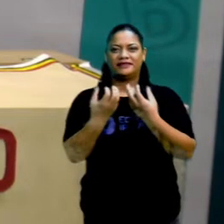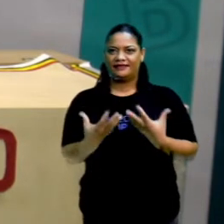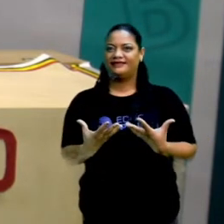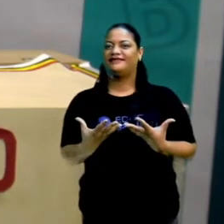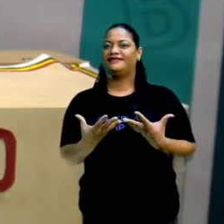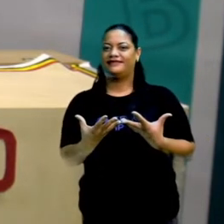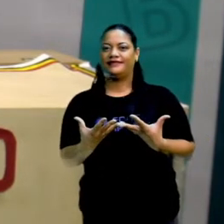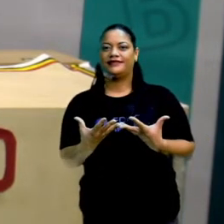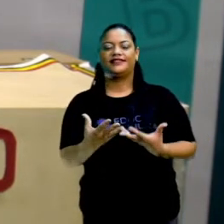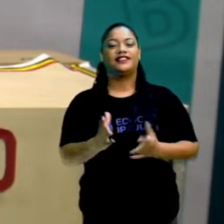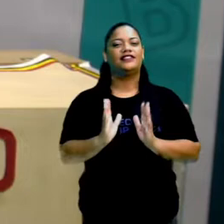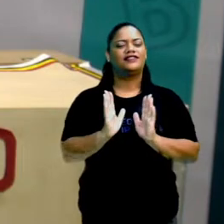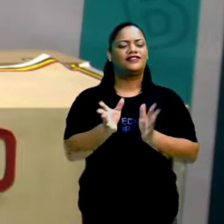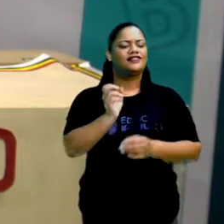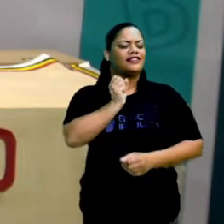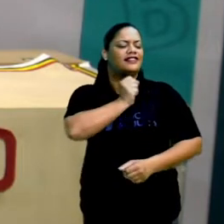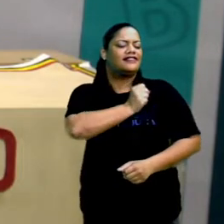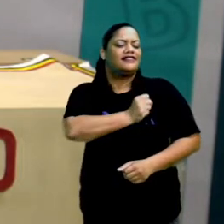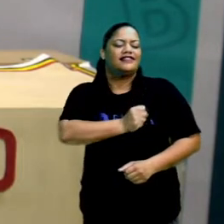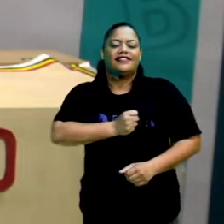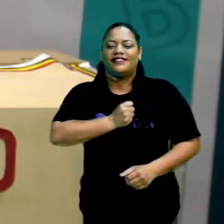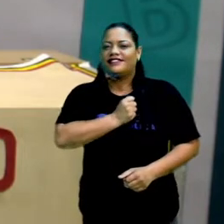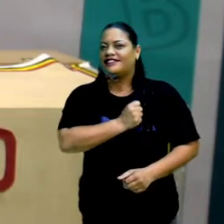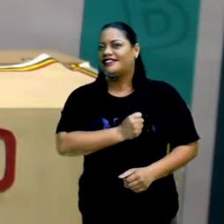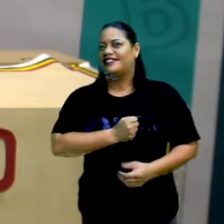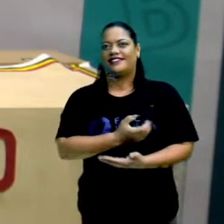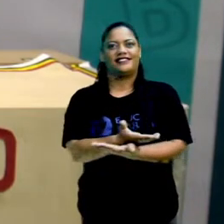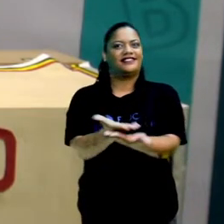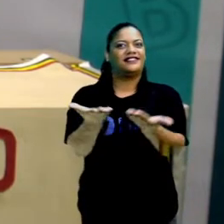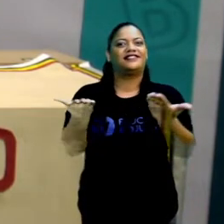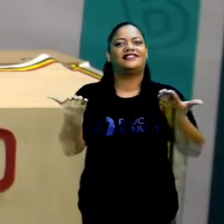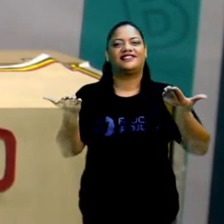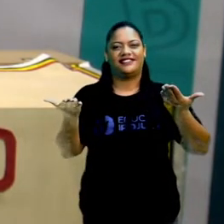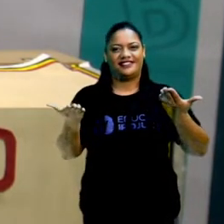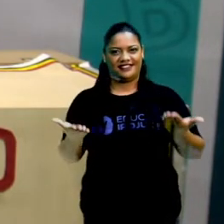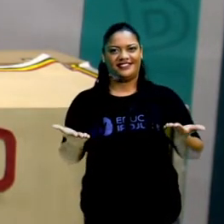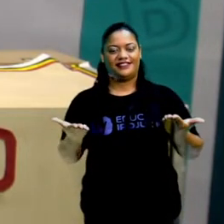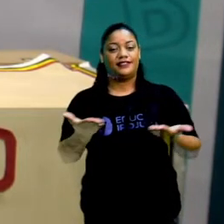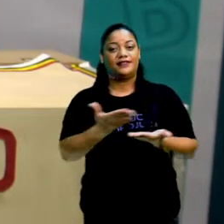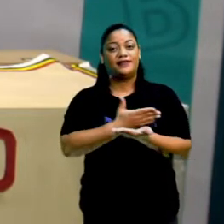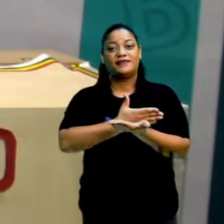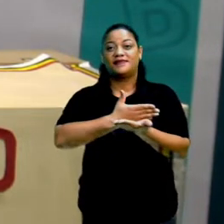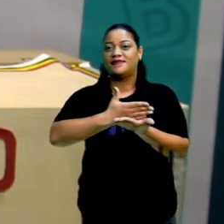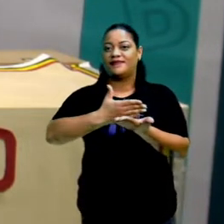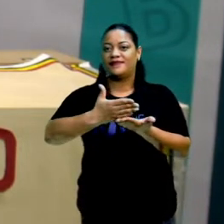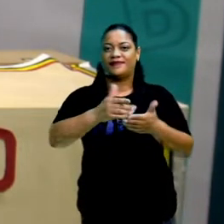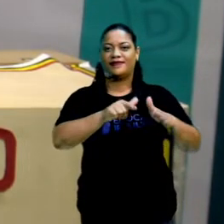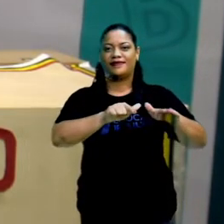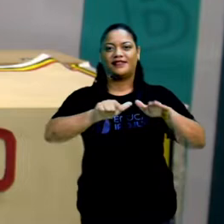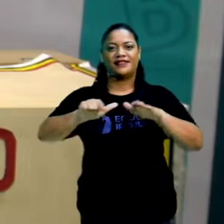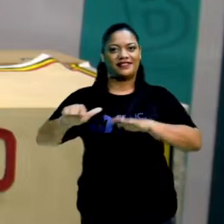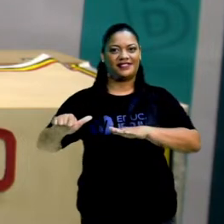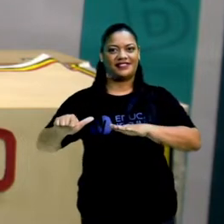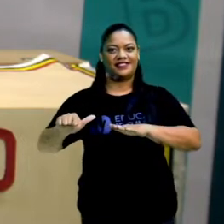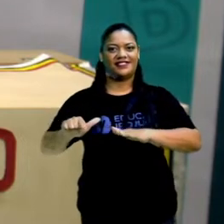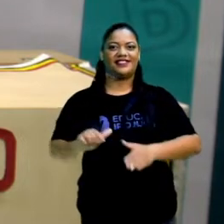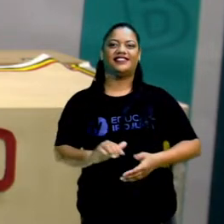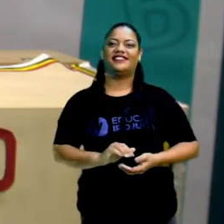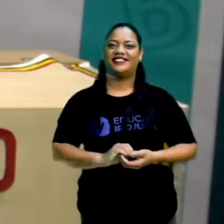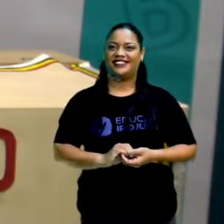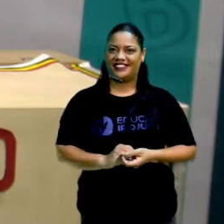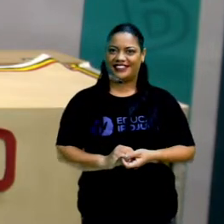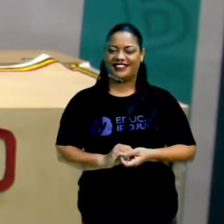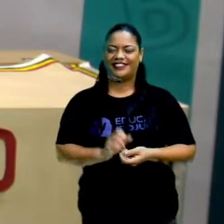bem, pois Tia Ima já estava morrendo de saudade de vocês. Começando a nossa semana com